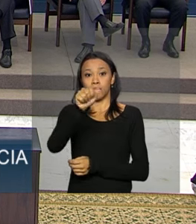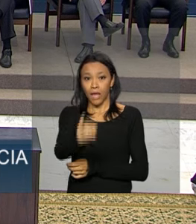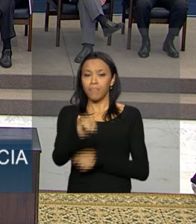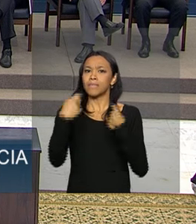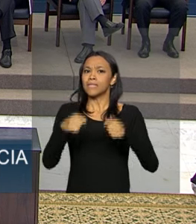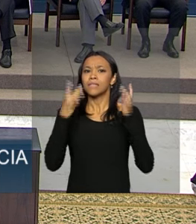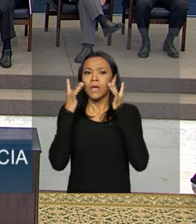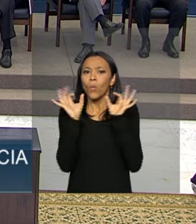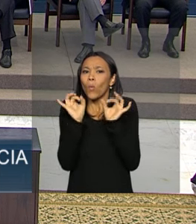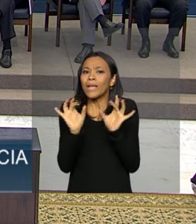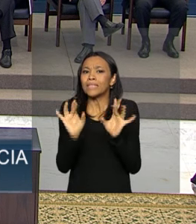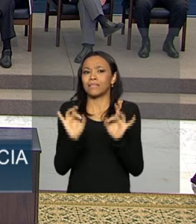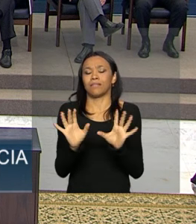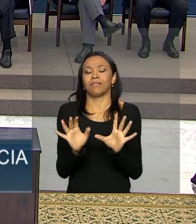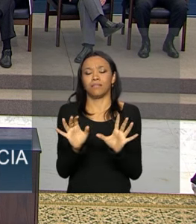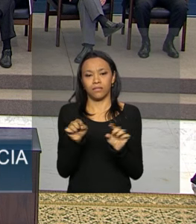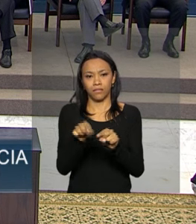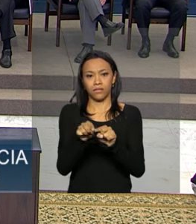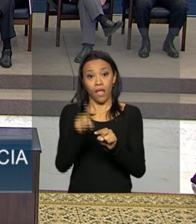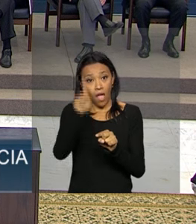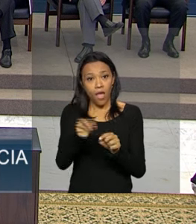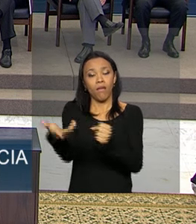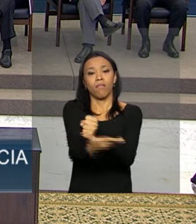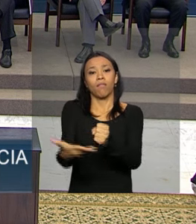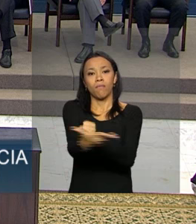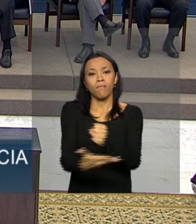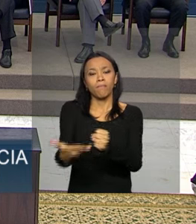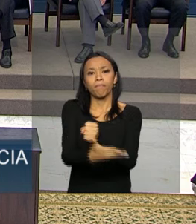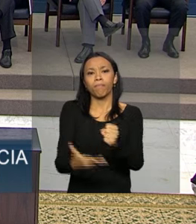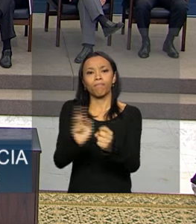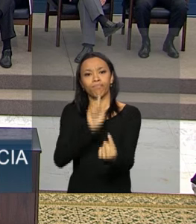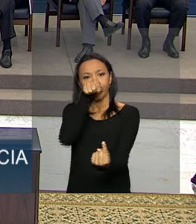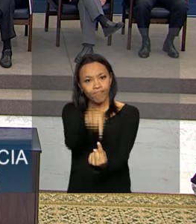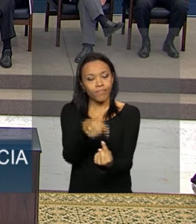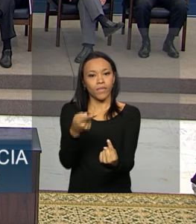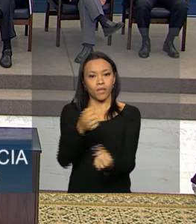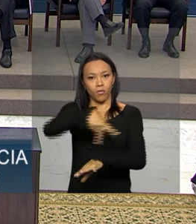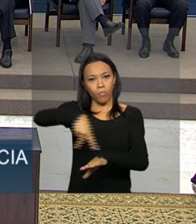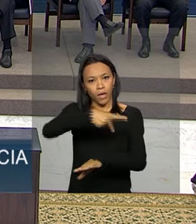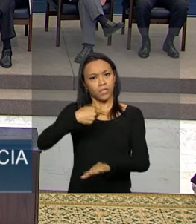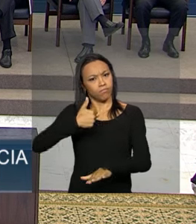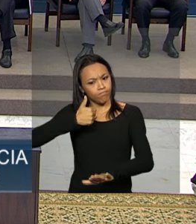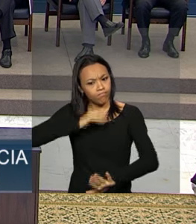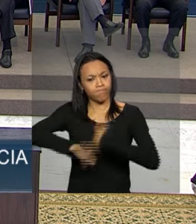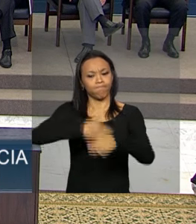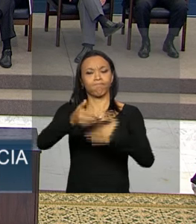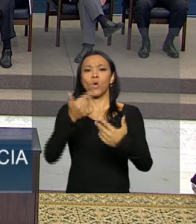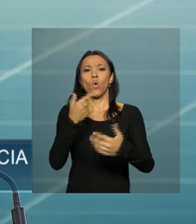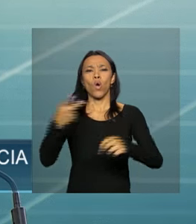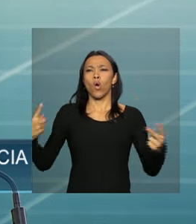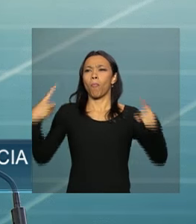institutos. Esses institutos serão uma das bases para que o país dispute não só o World